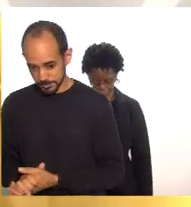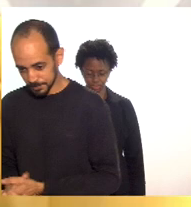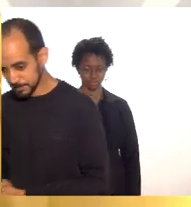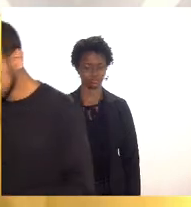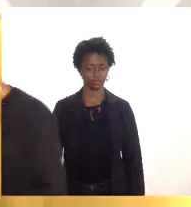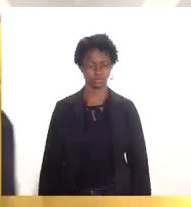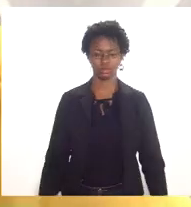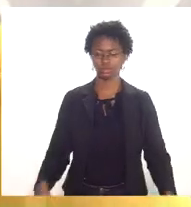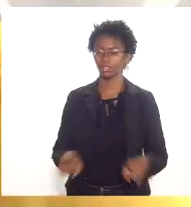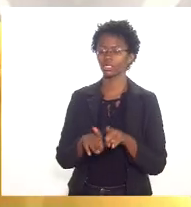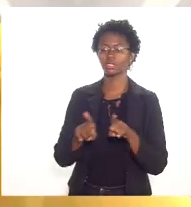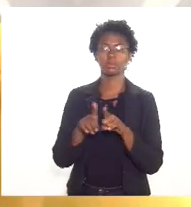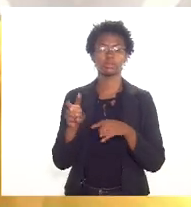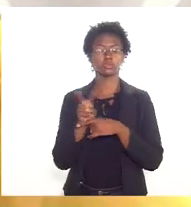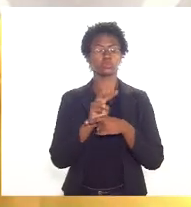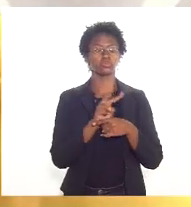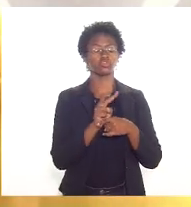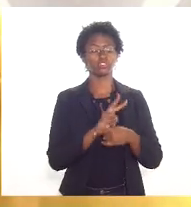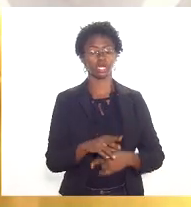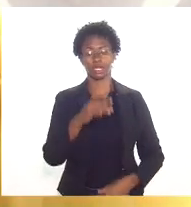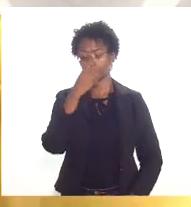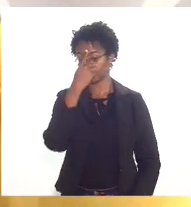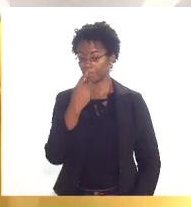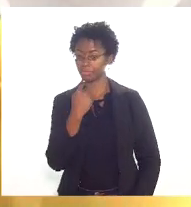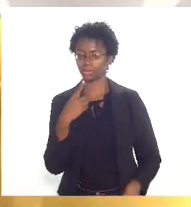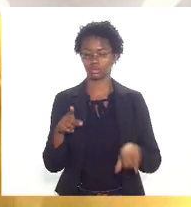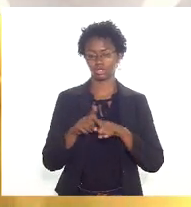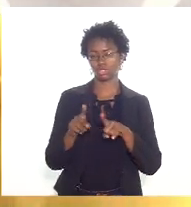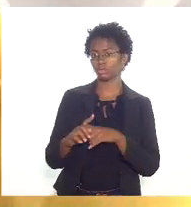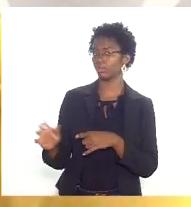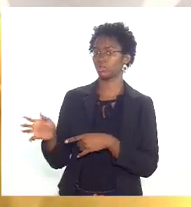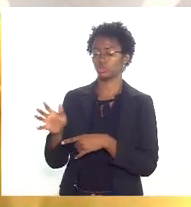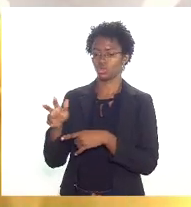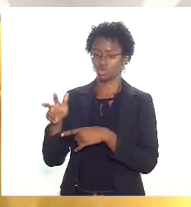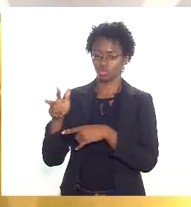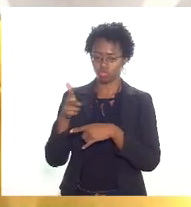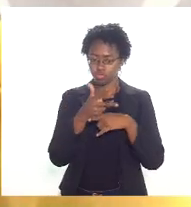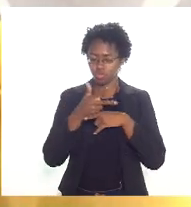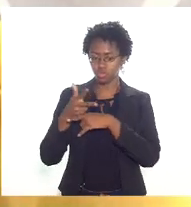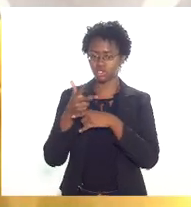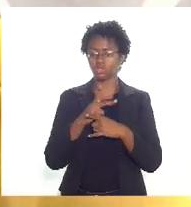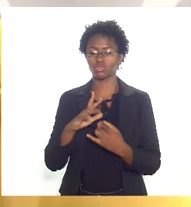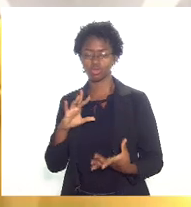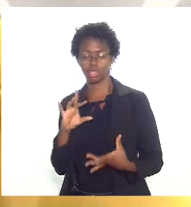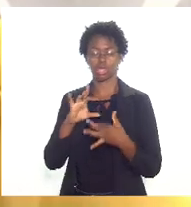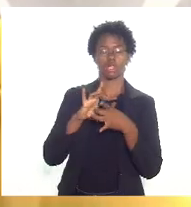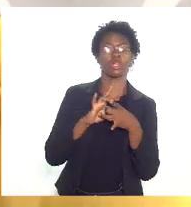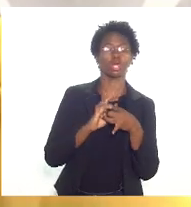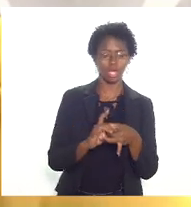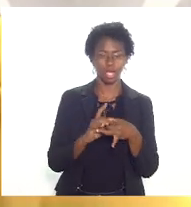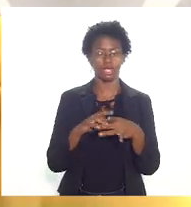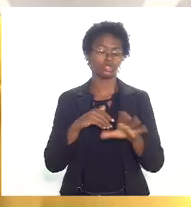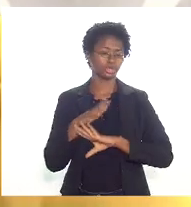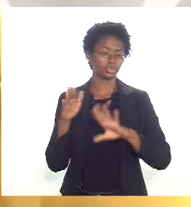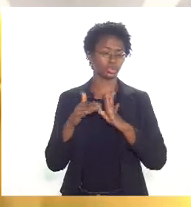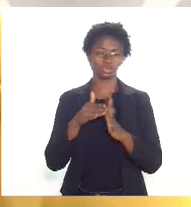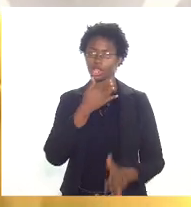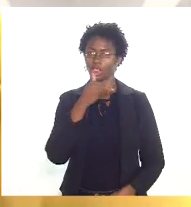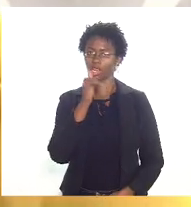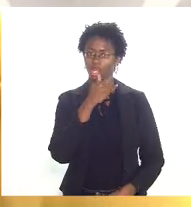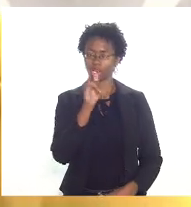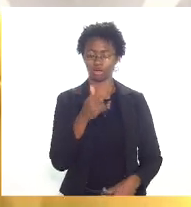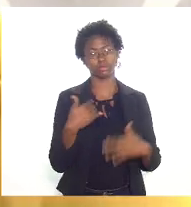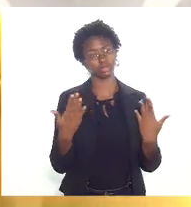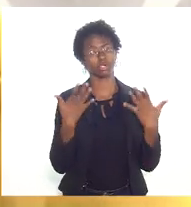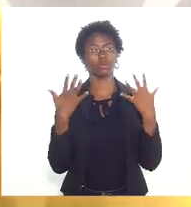imagens e vídeos que estejam acopladas e equipamentos eletrônicos então fica aqui os meus